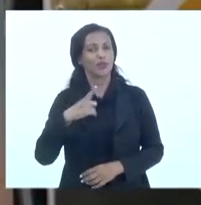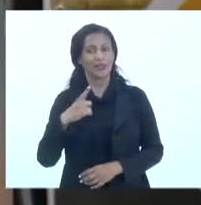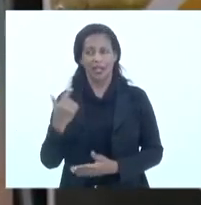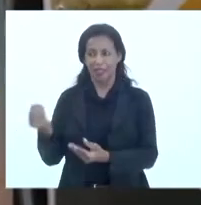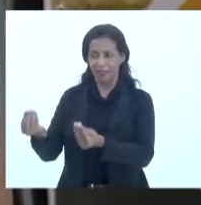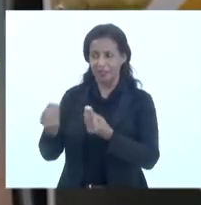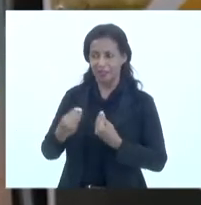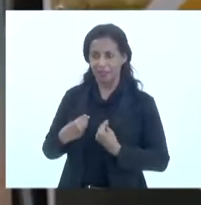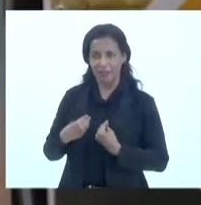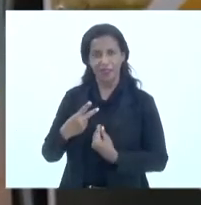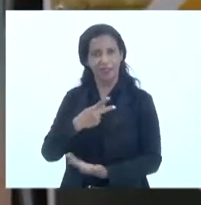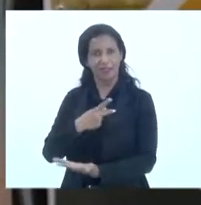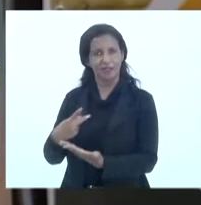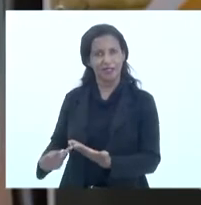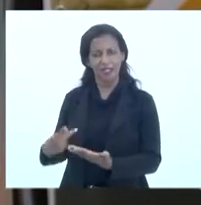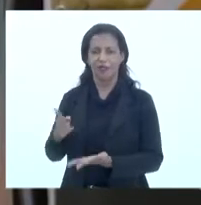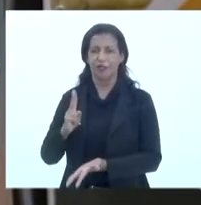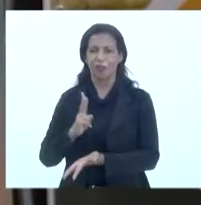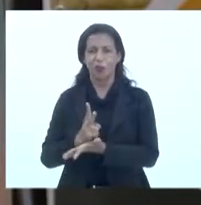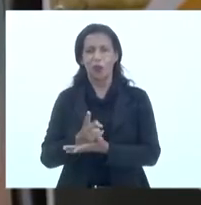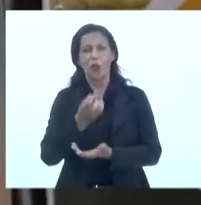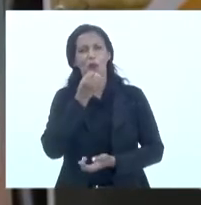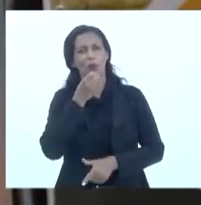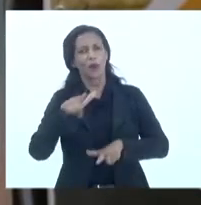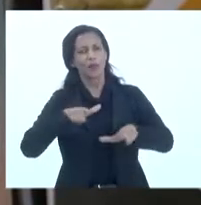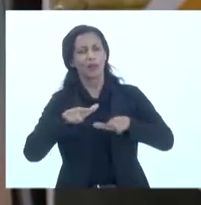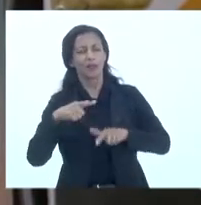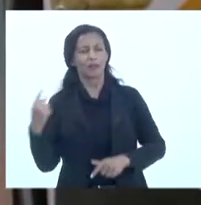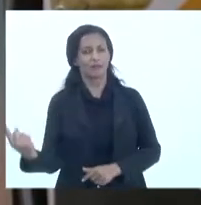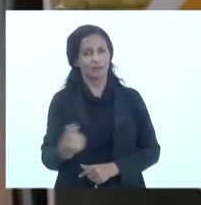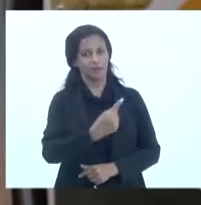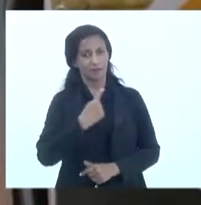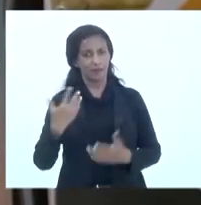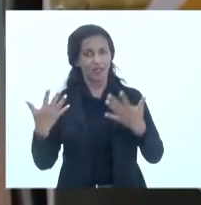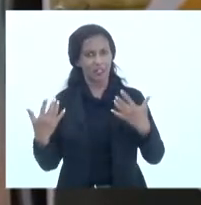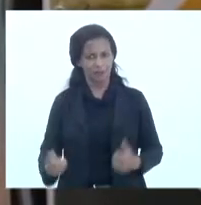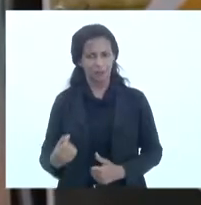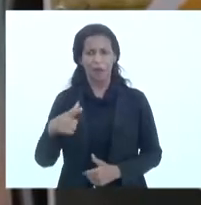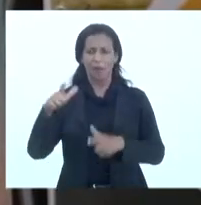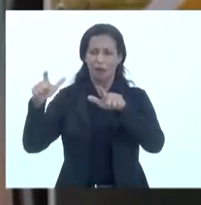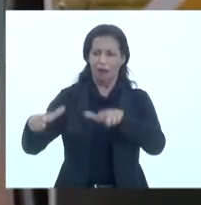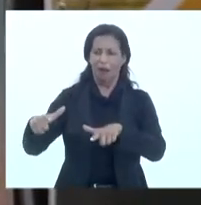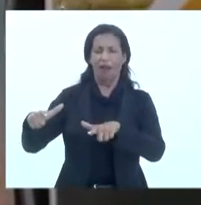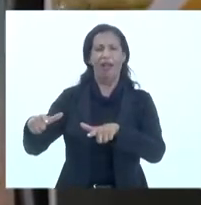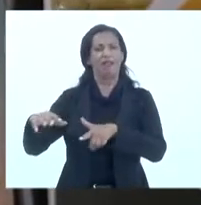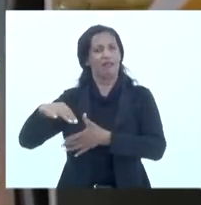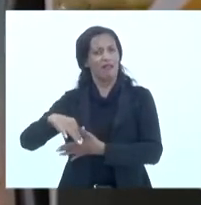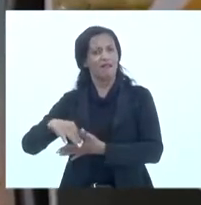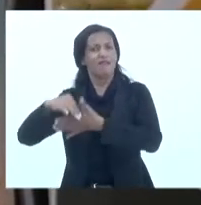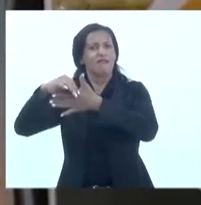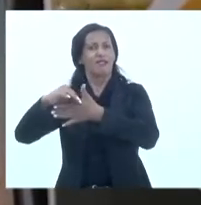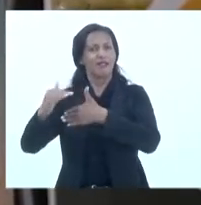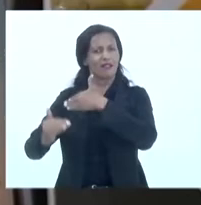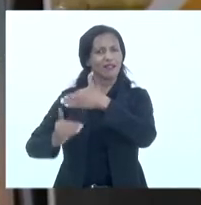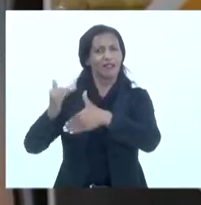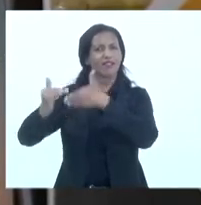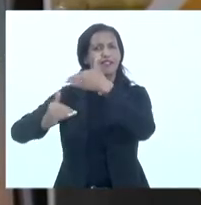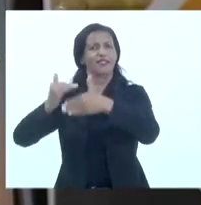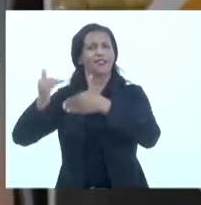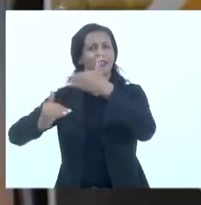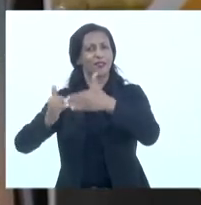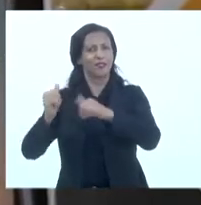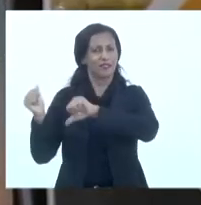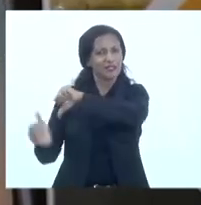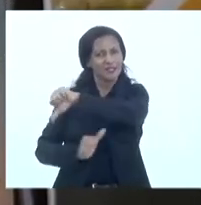me dando. E vamos em frente. Bom trabalho para nós. E vamos botar o Médio Paraíba na liderança dessa construção de um círculo virtuoso no Estado